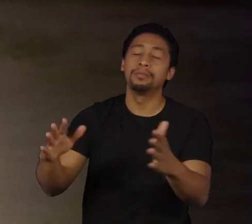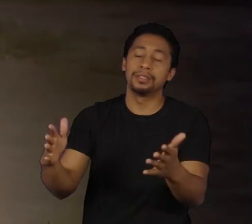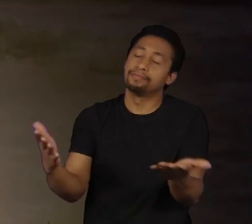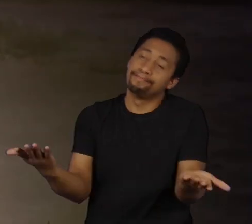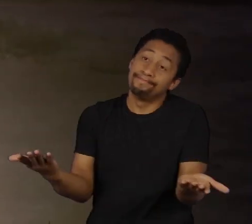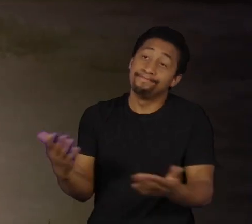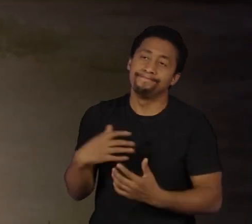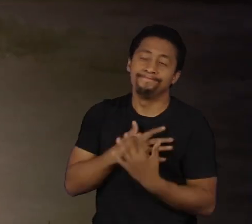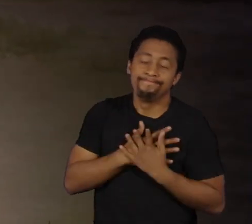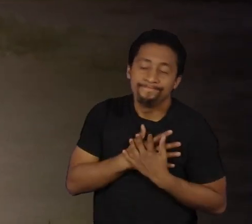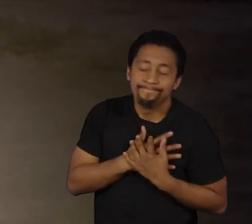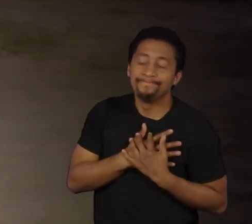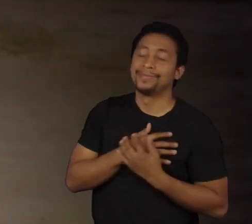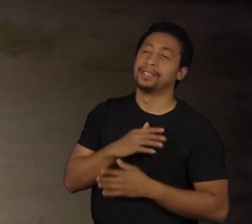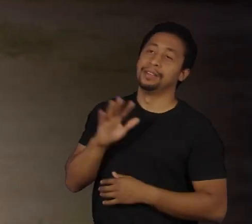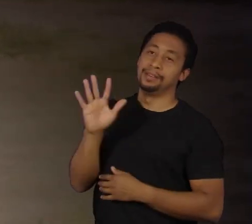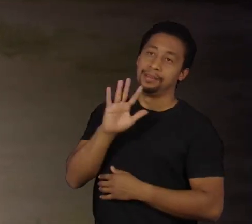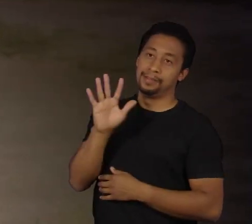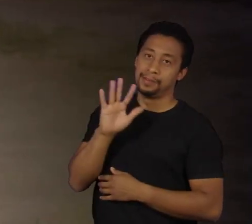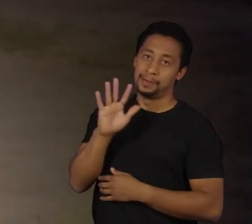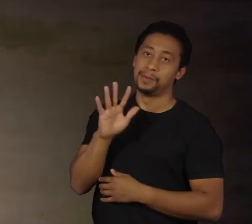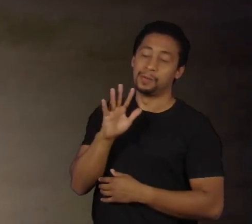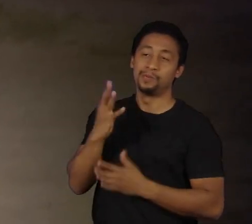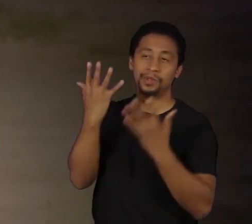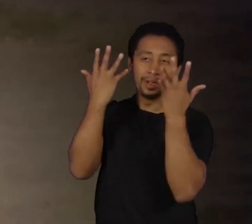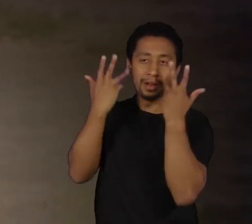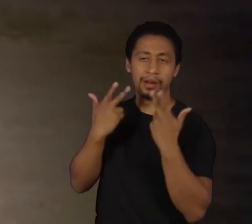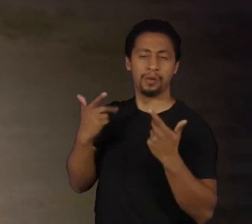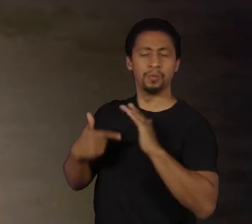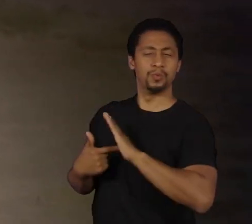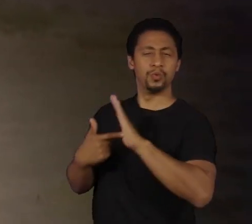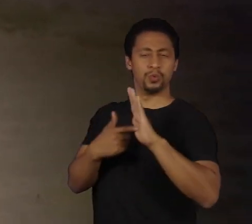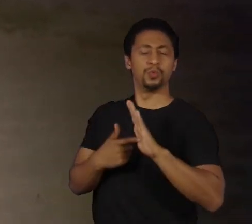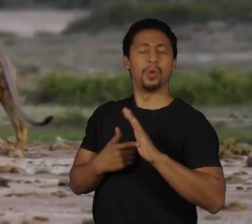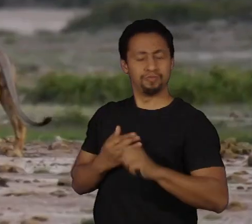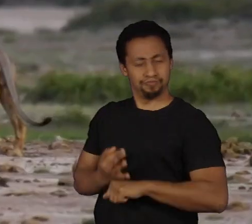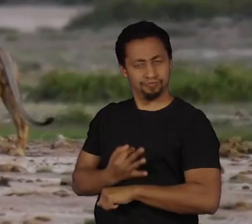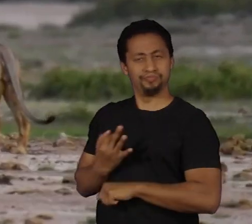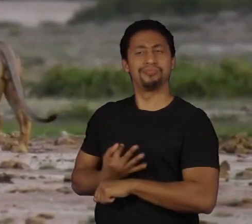Lonquito, um símbolo de resiliência e coexistência.